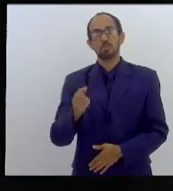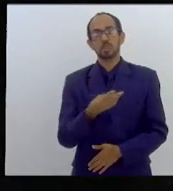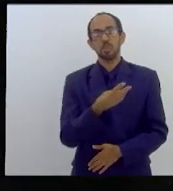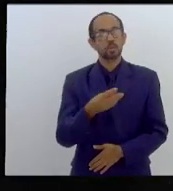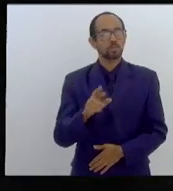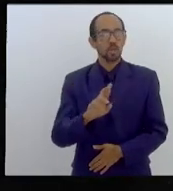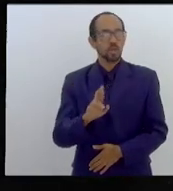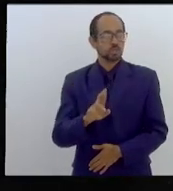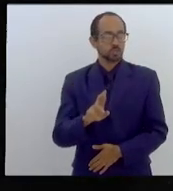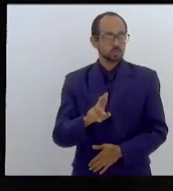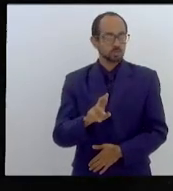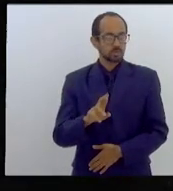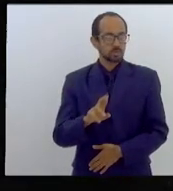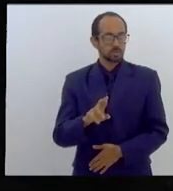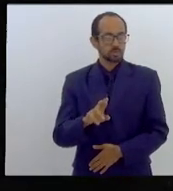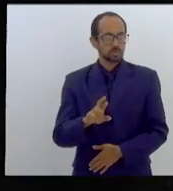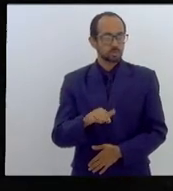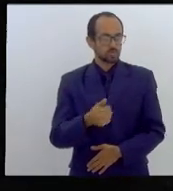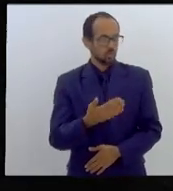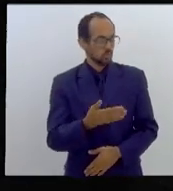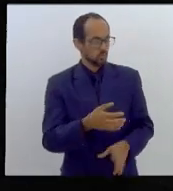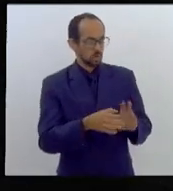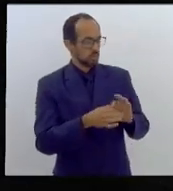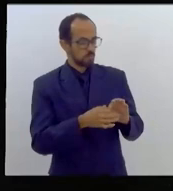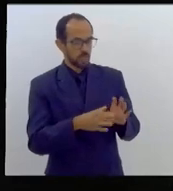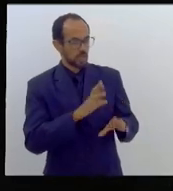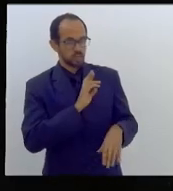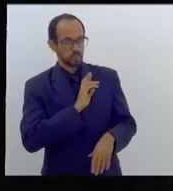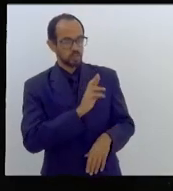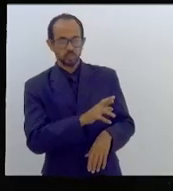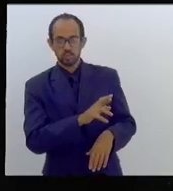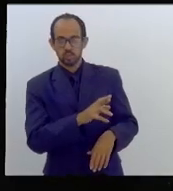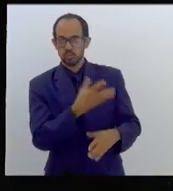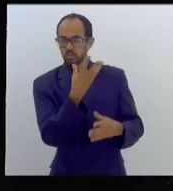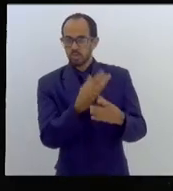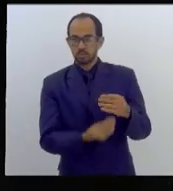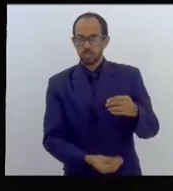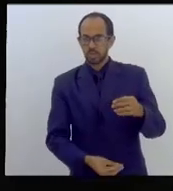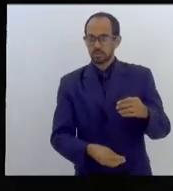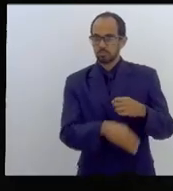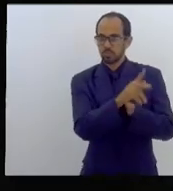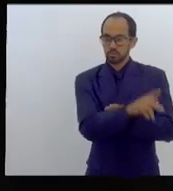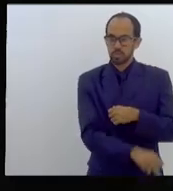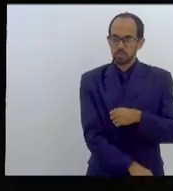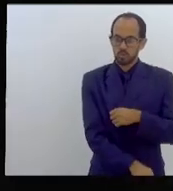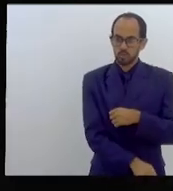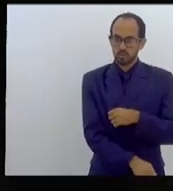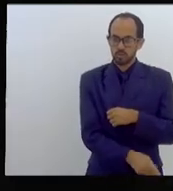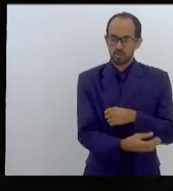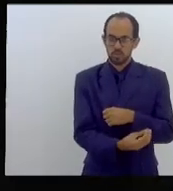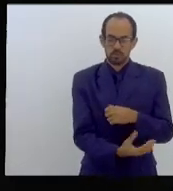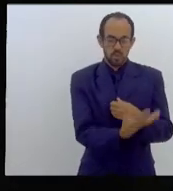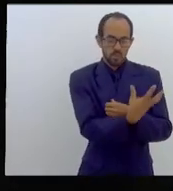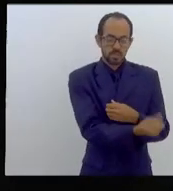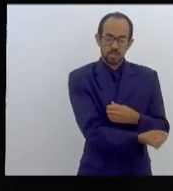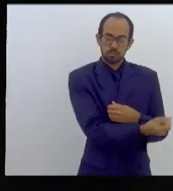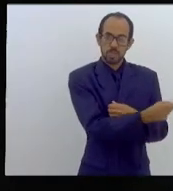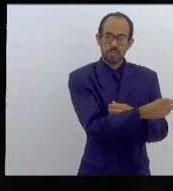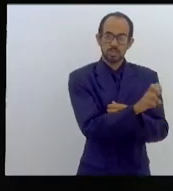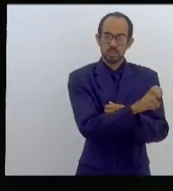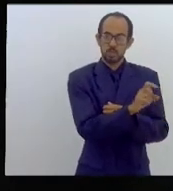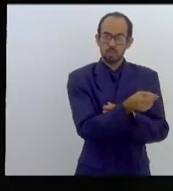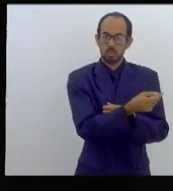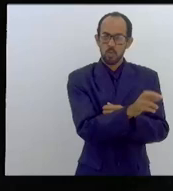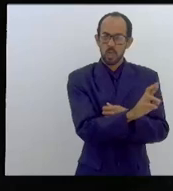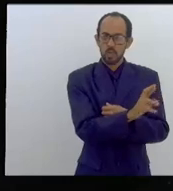rubrica. Então, liberdade religiosa e desaparecimento de pessoas vão receber a bagatela de